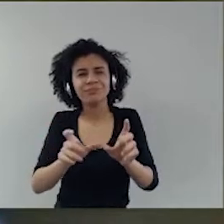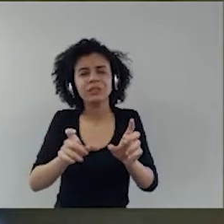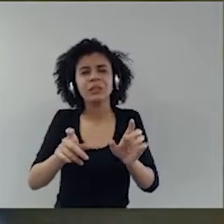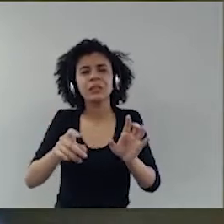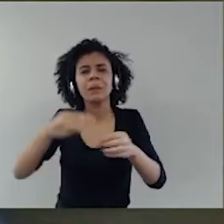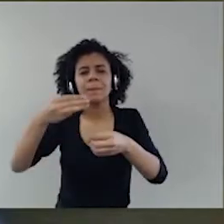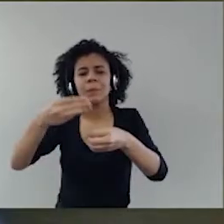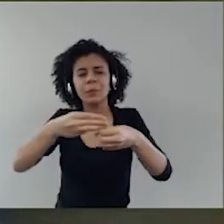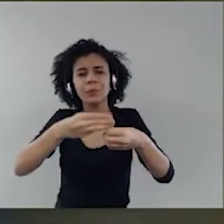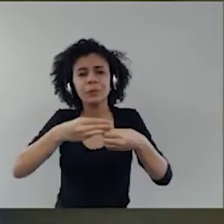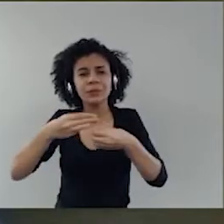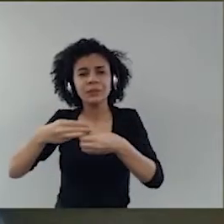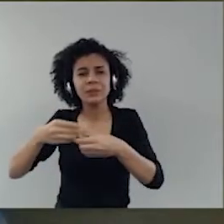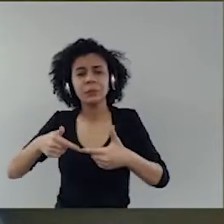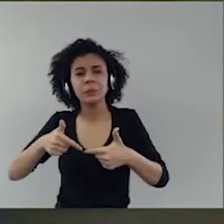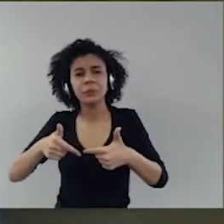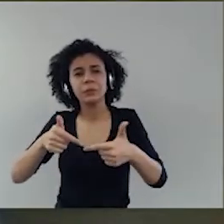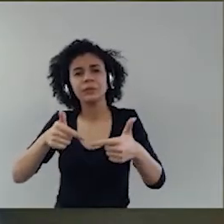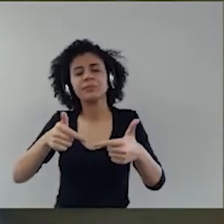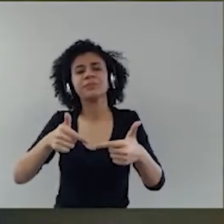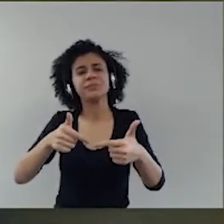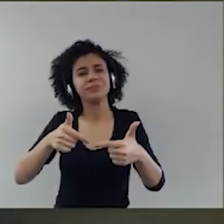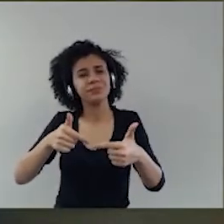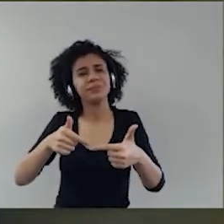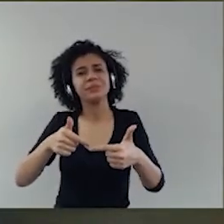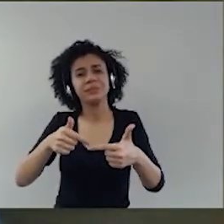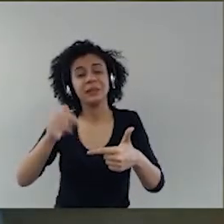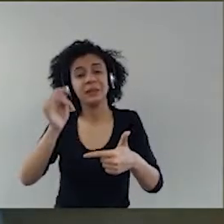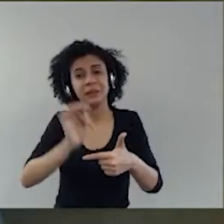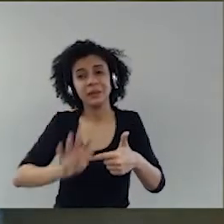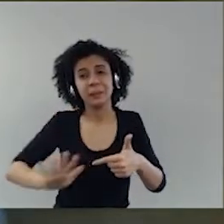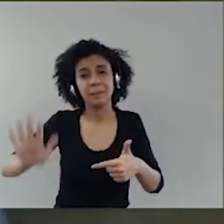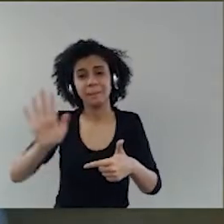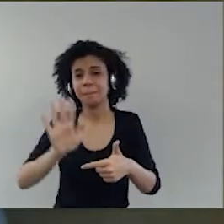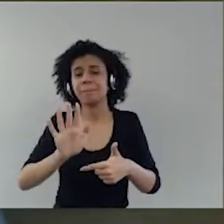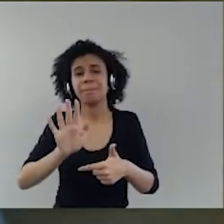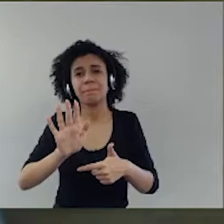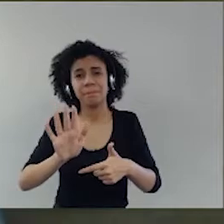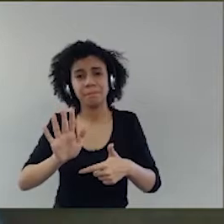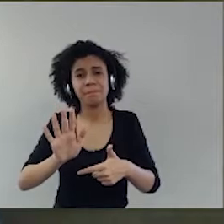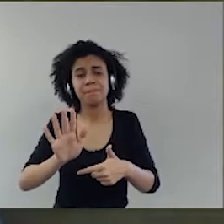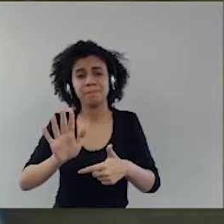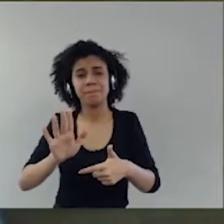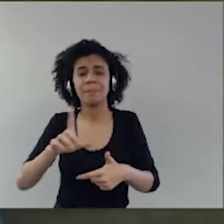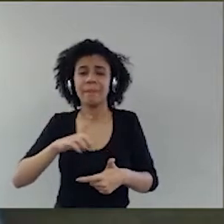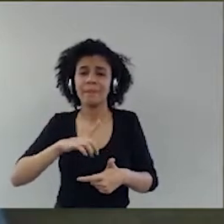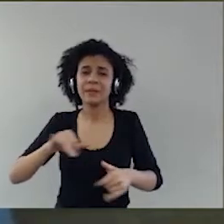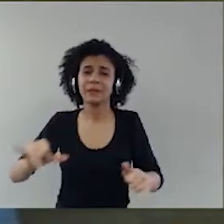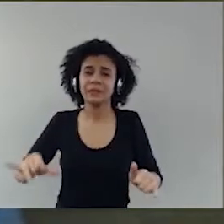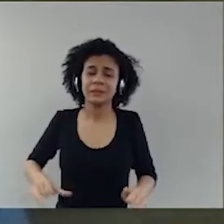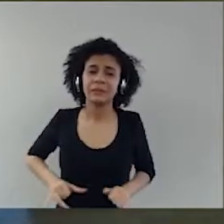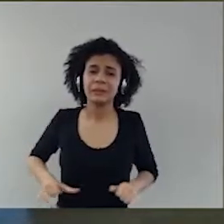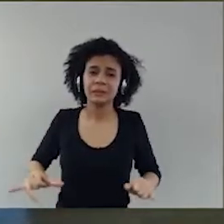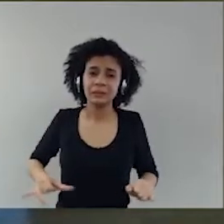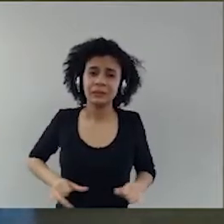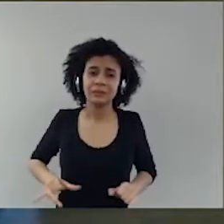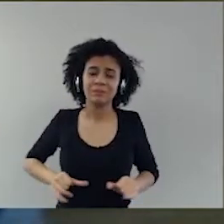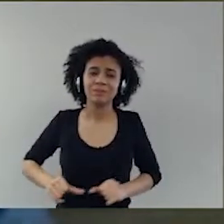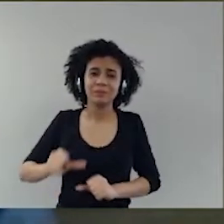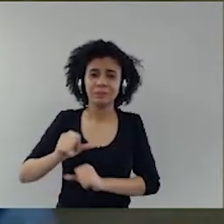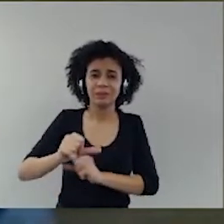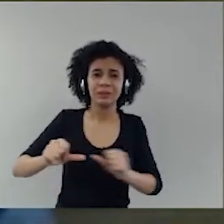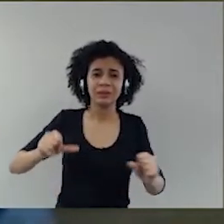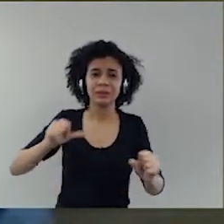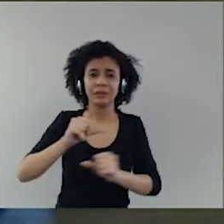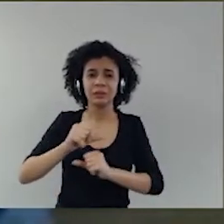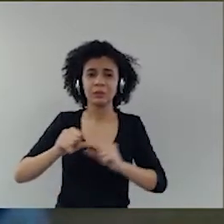o município enfrenta. Então, o federalismo ele vem sofrendo algumas